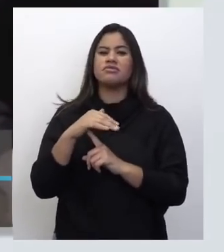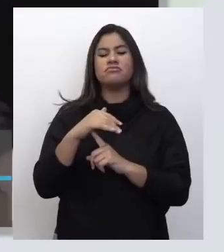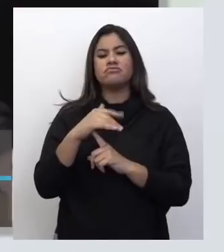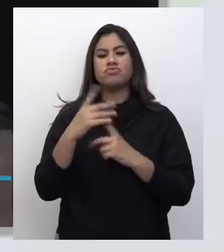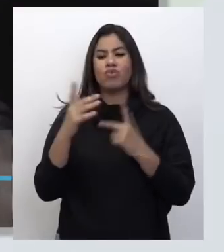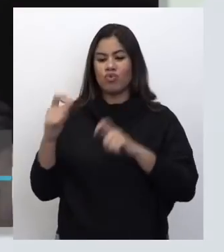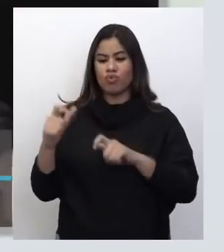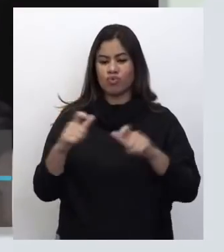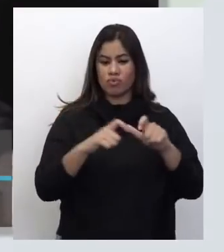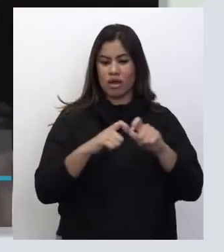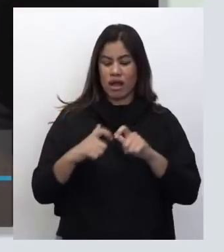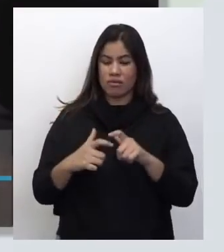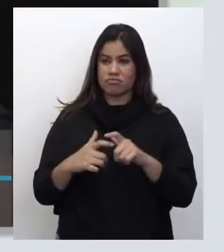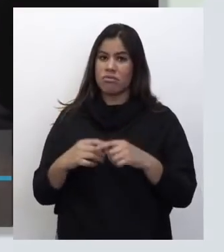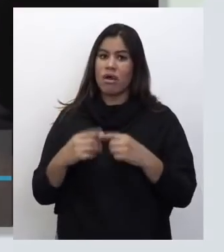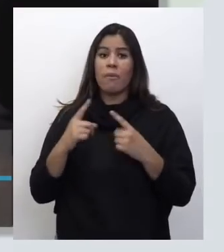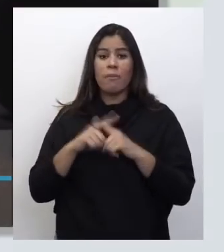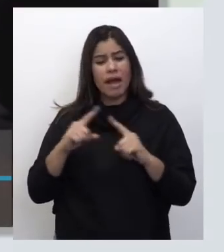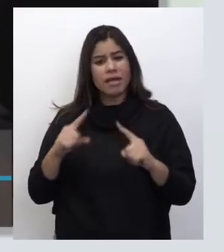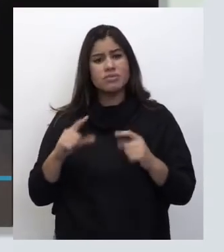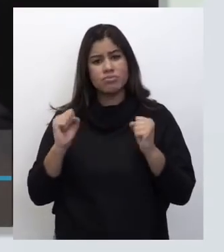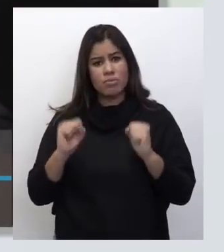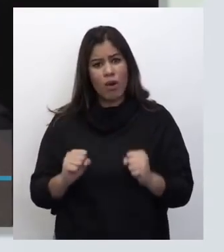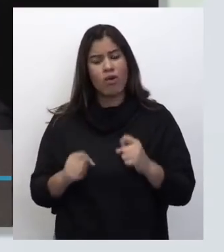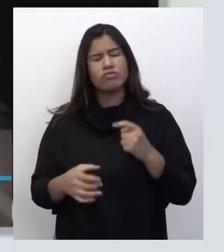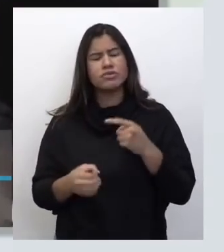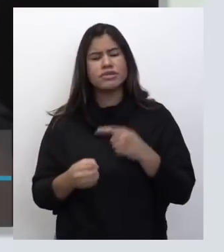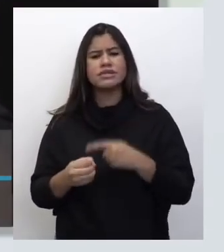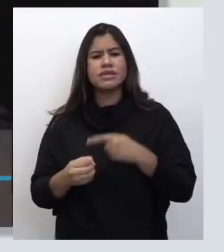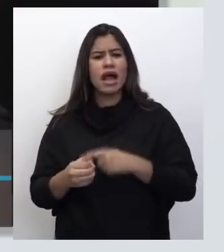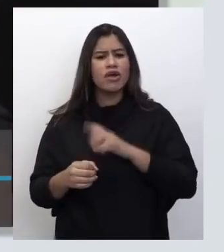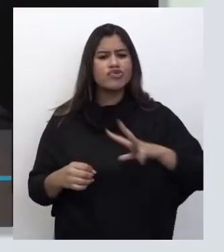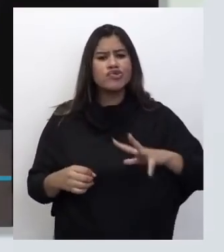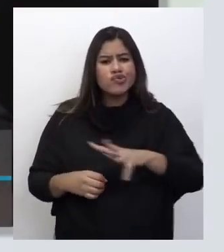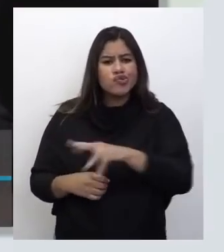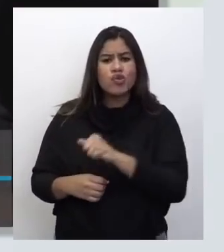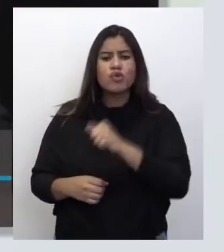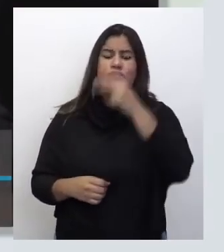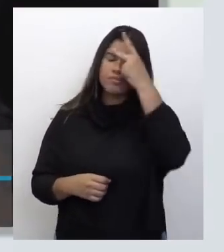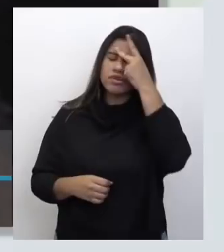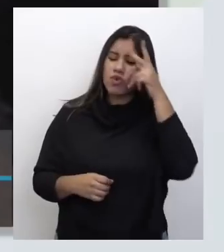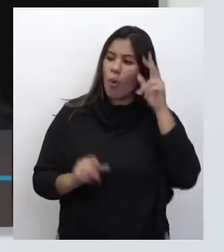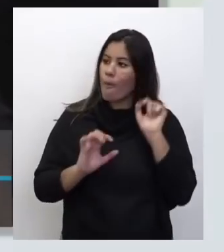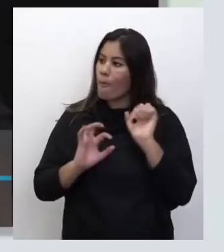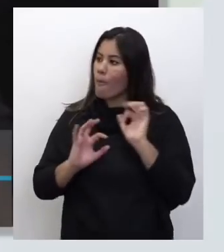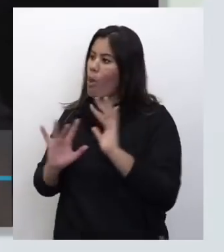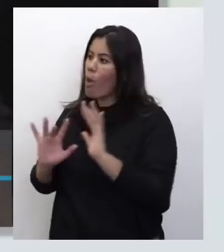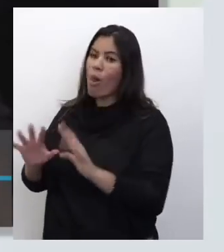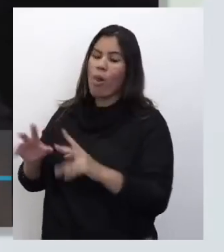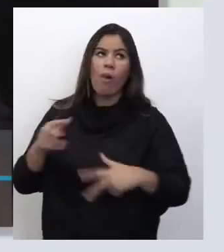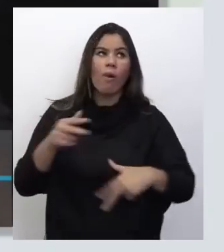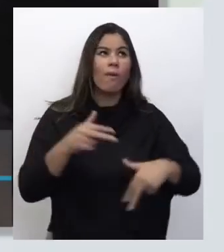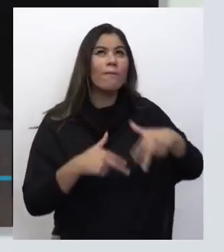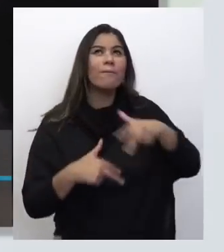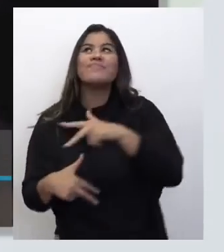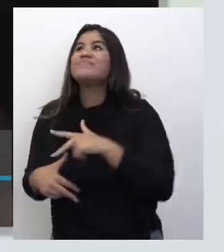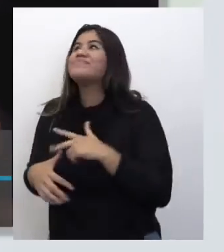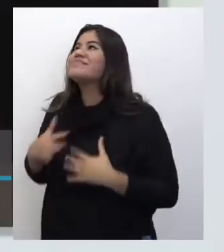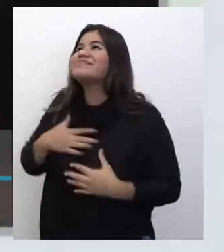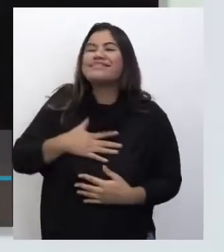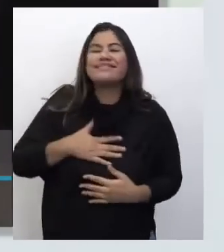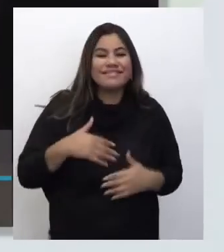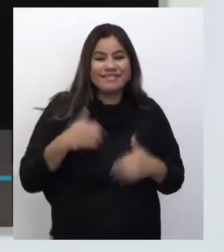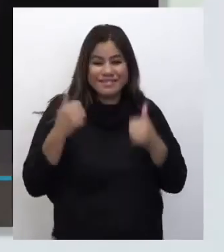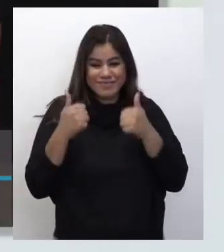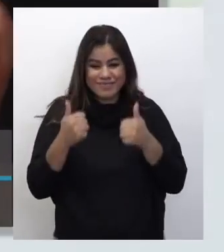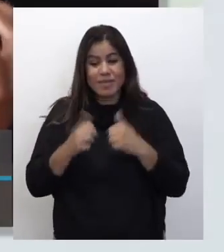toda não poderia convidar as pessoas também a ocuparem esses espaços de uma forma mais agradável? É por isso que até que eu escolhi